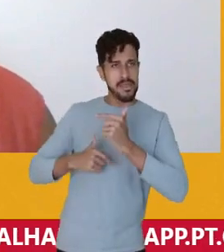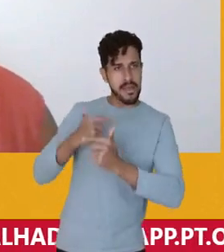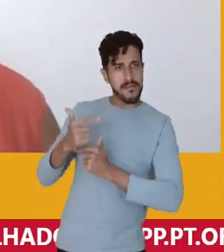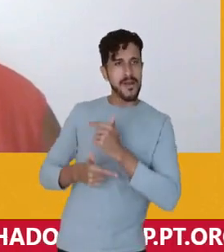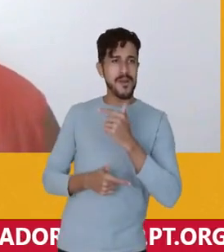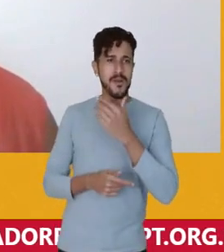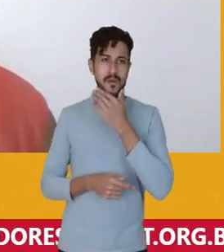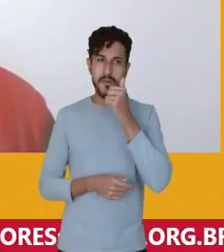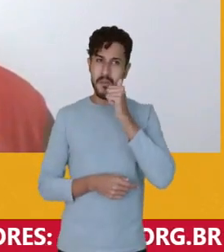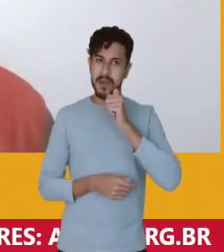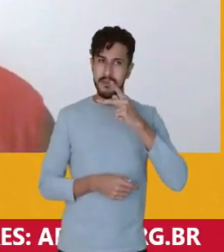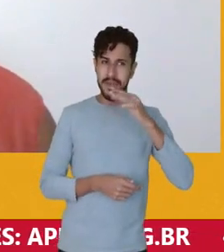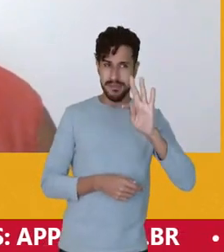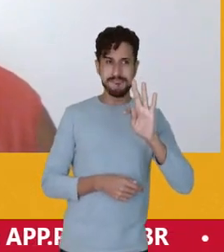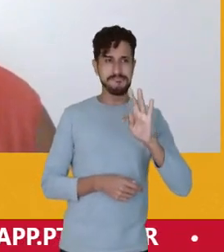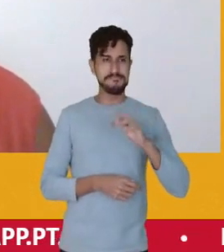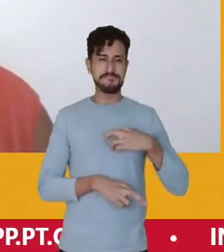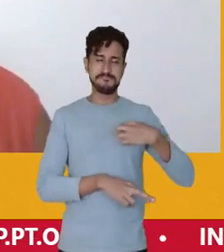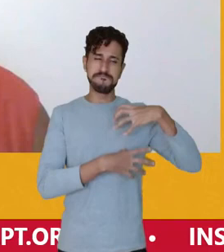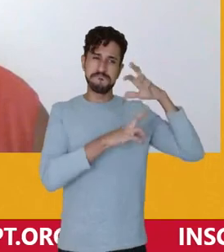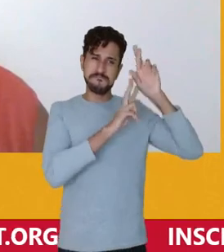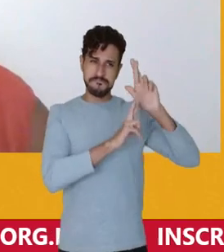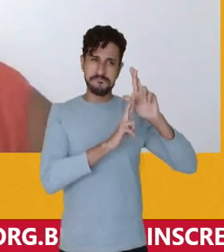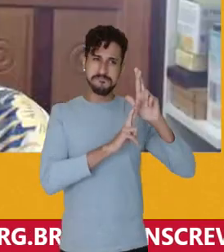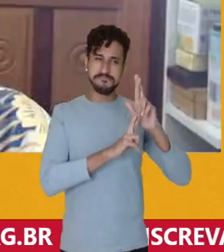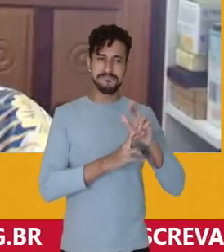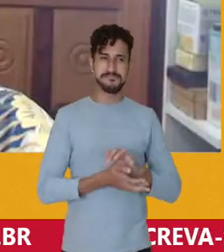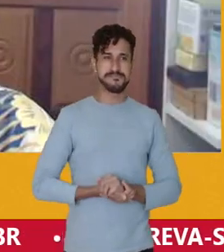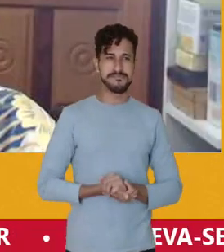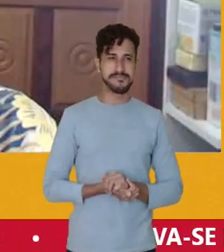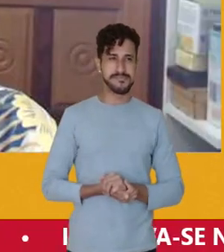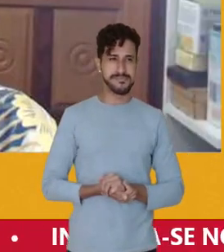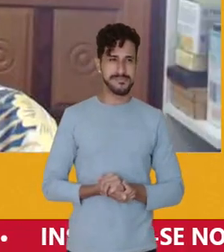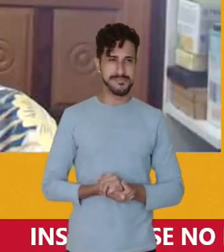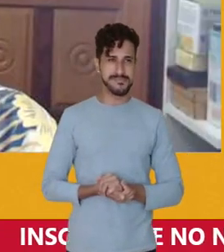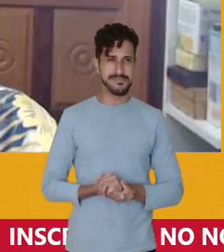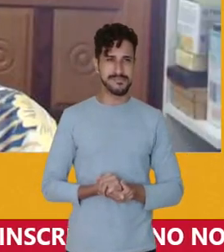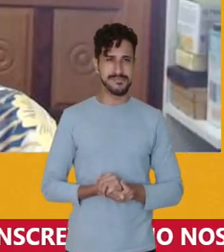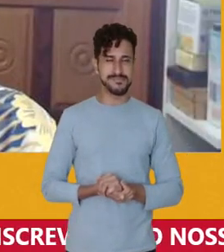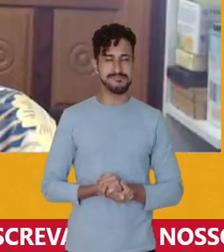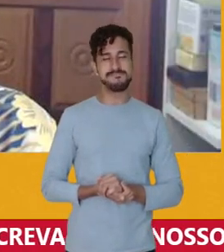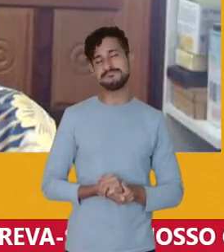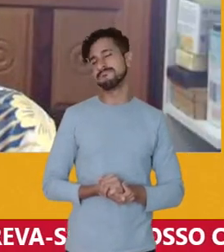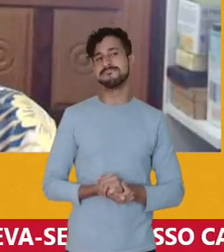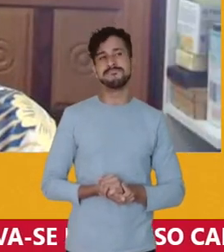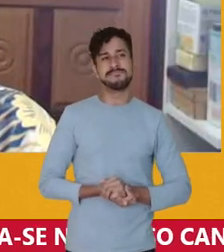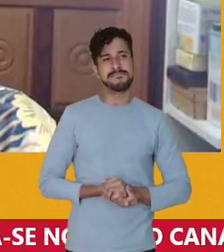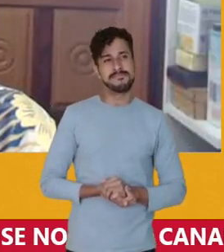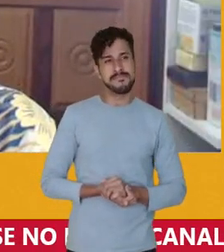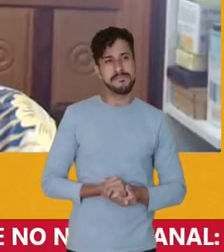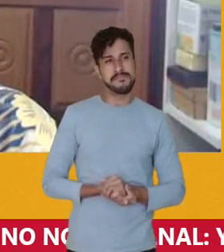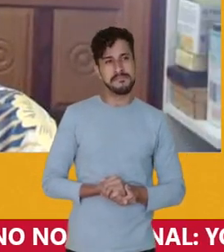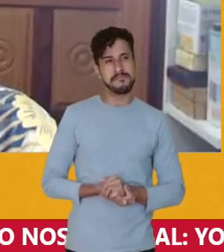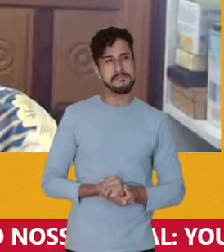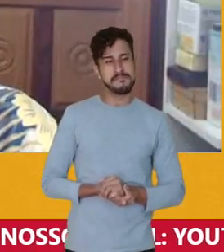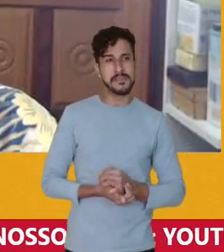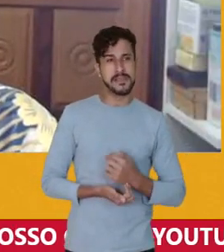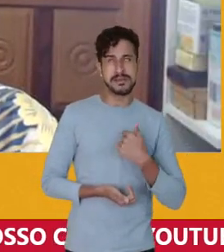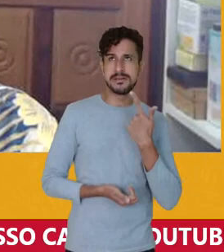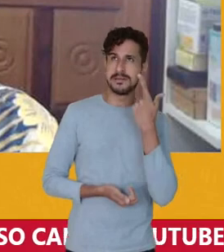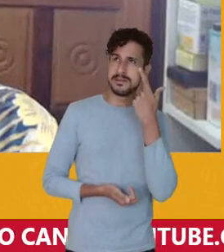é essa a minha esperança, neste sentido. Ok, Cris, isso mesmo. Eu acho